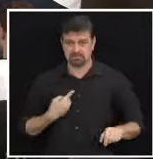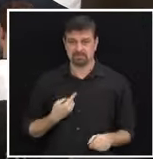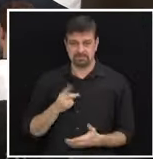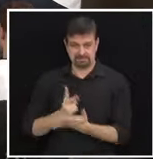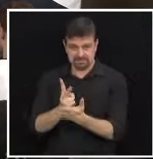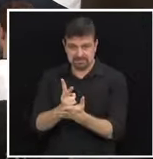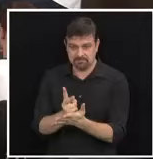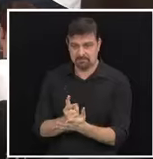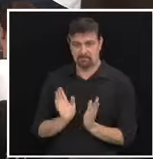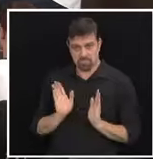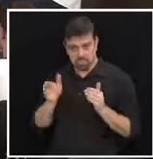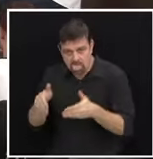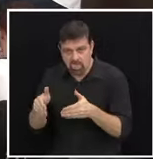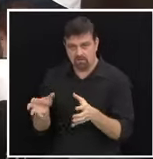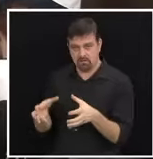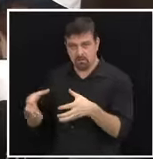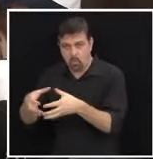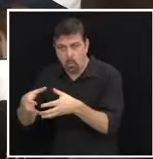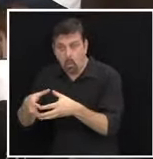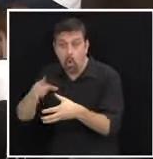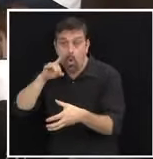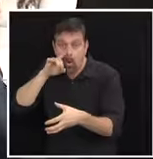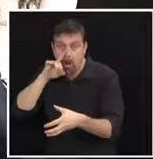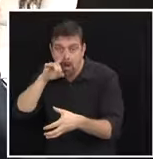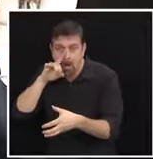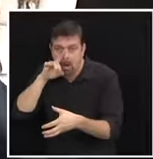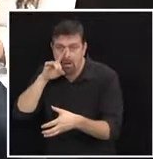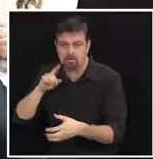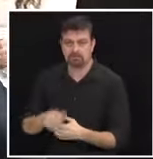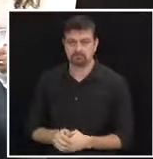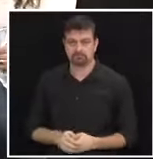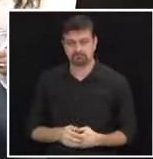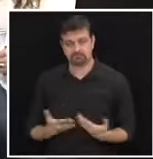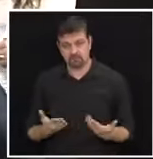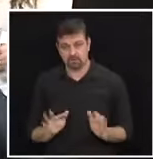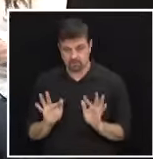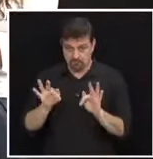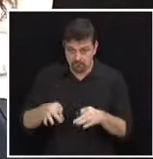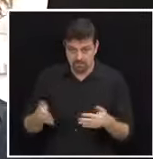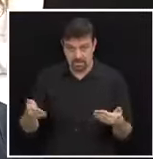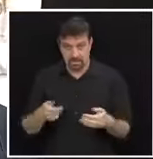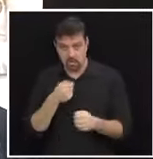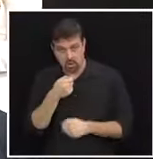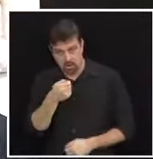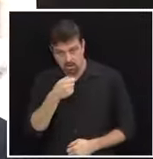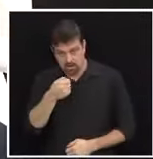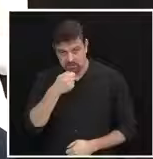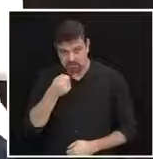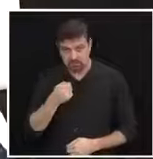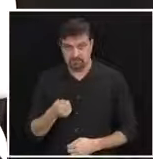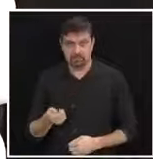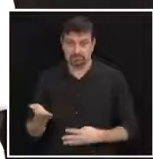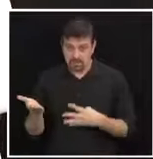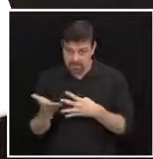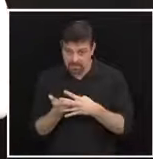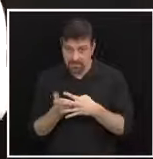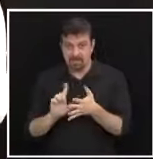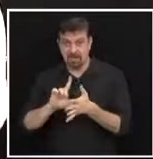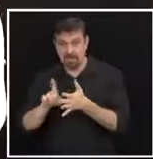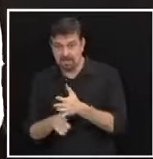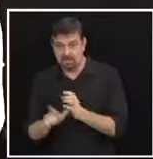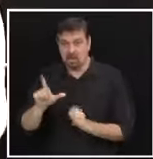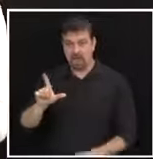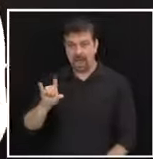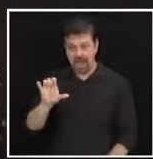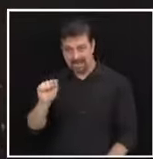sendo colocados, apresentados como um grupo de risco. Bom, e a gente encerra por aqui o primeiro bloco, né? A Lia nos deixa, mas no último